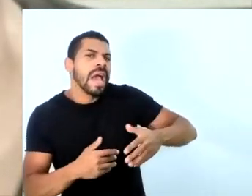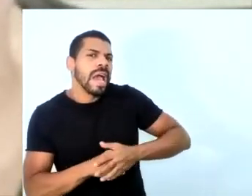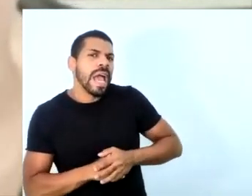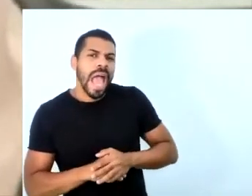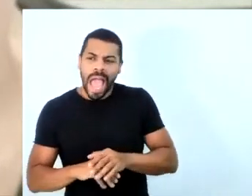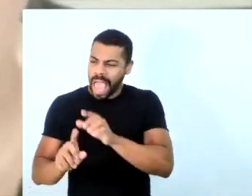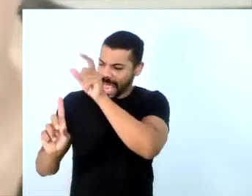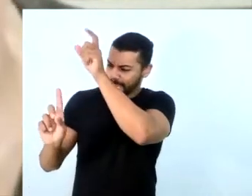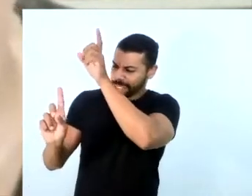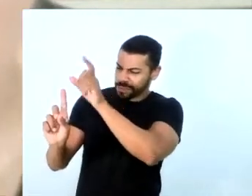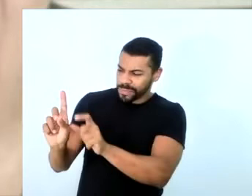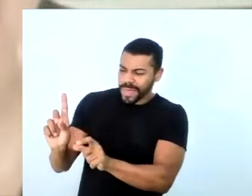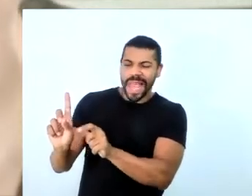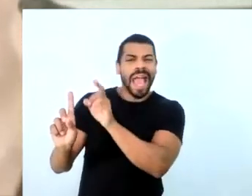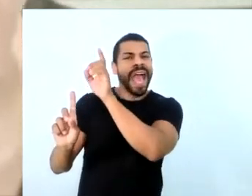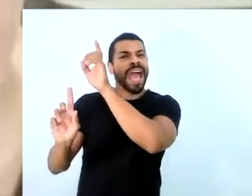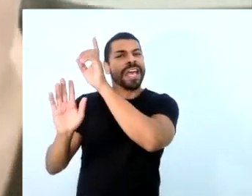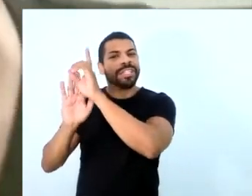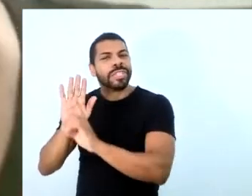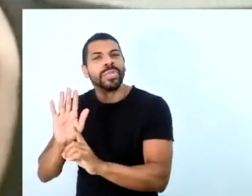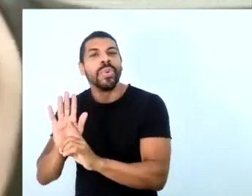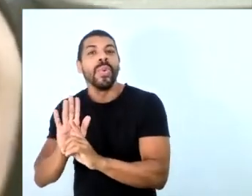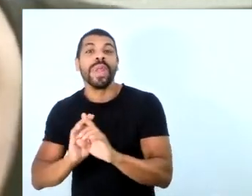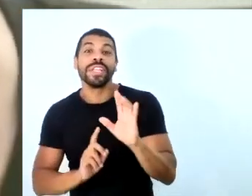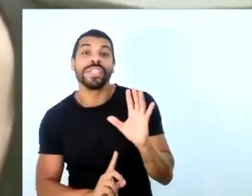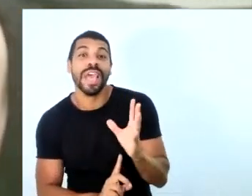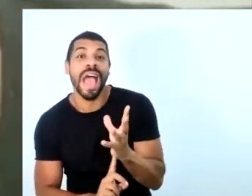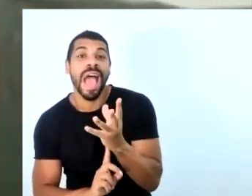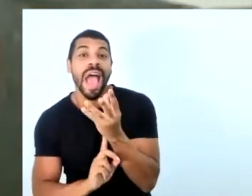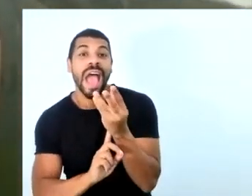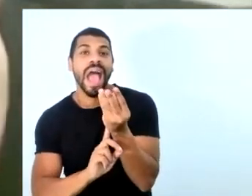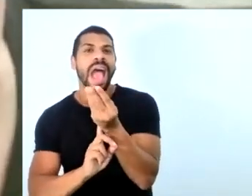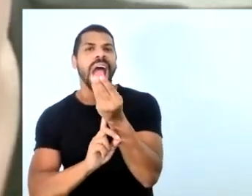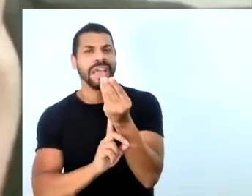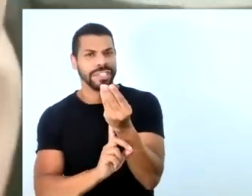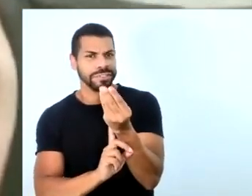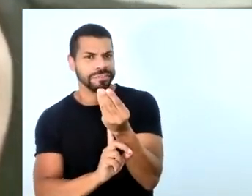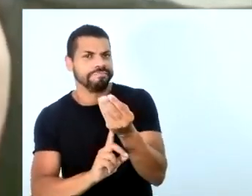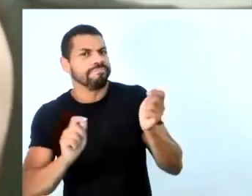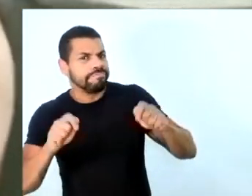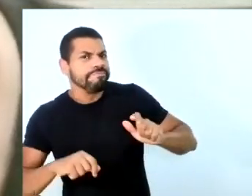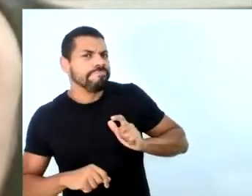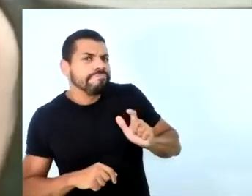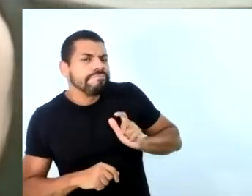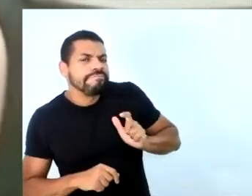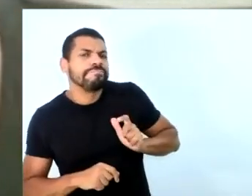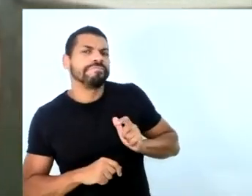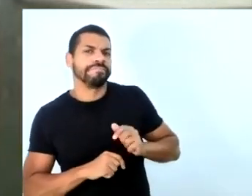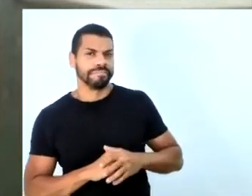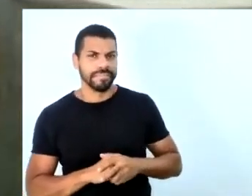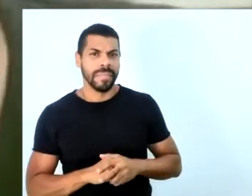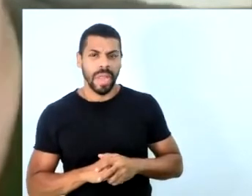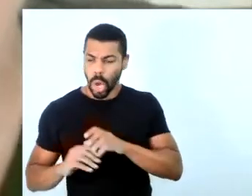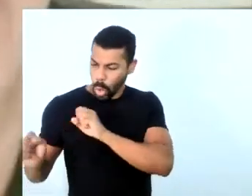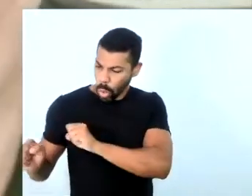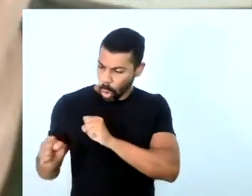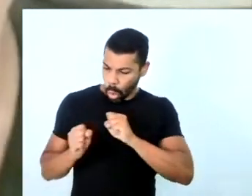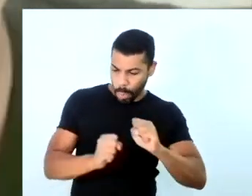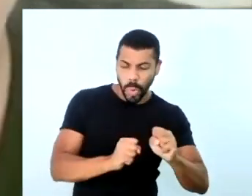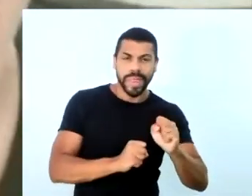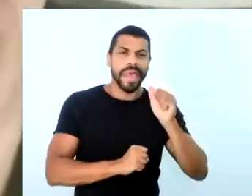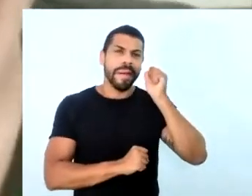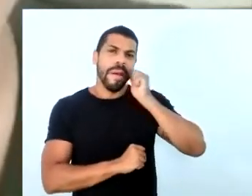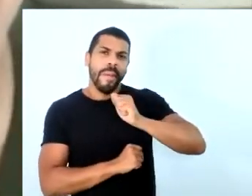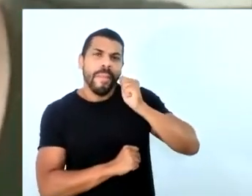as diretoras de arte, mulheres, enfim, você acha válidos esses caminhos que empoderam